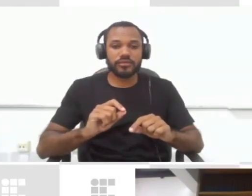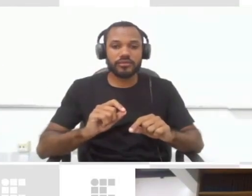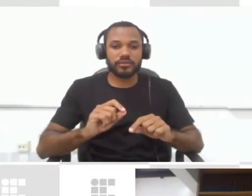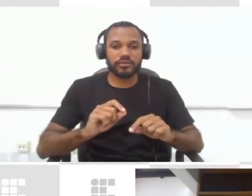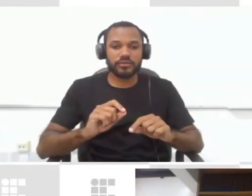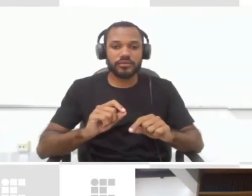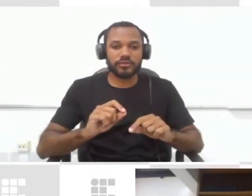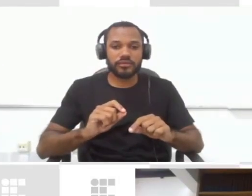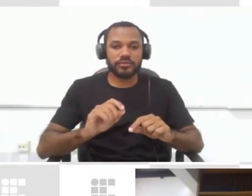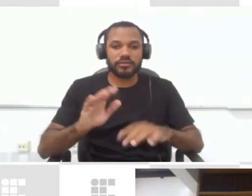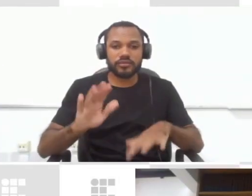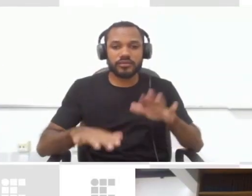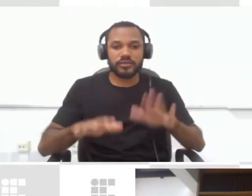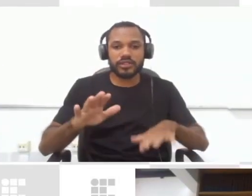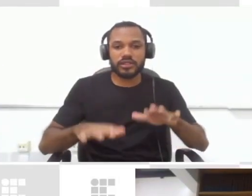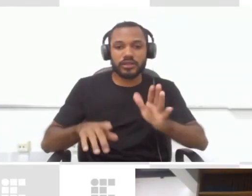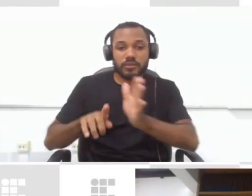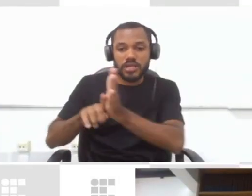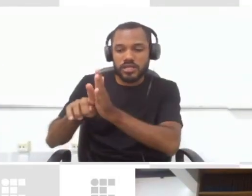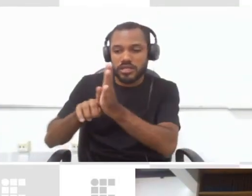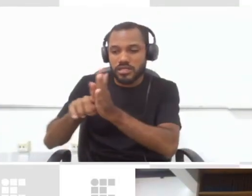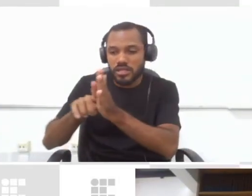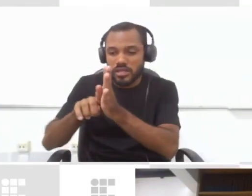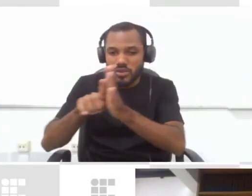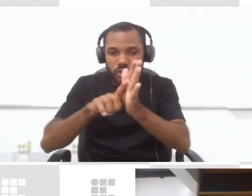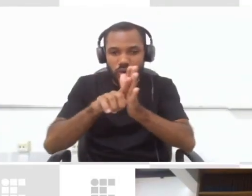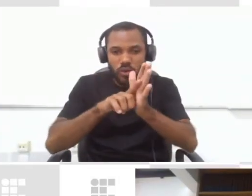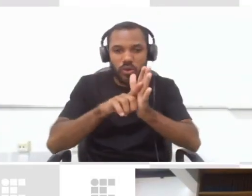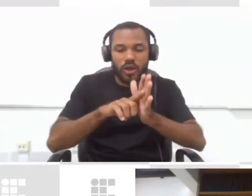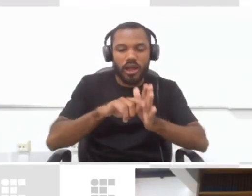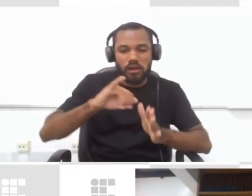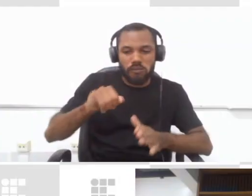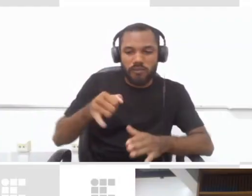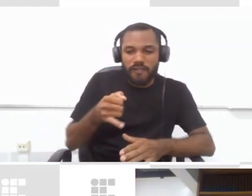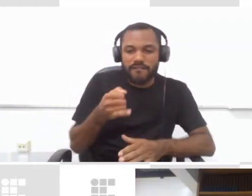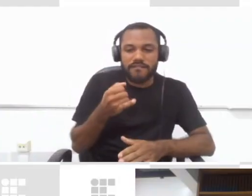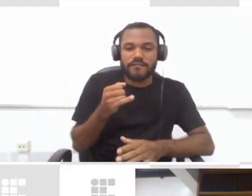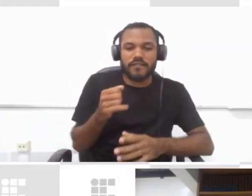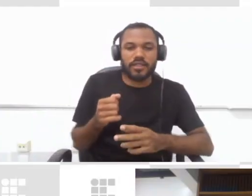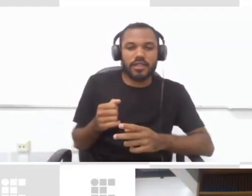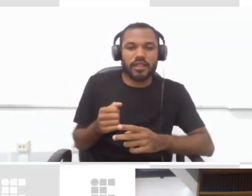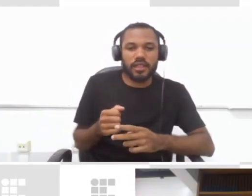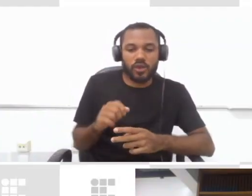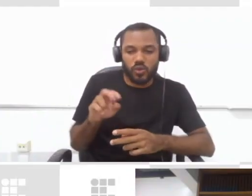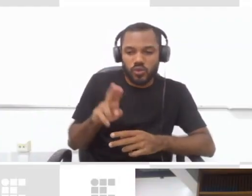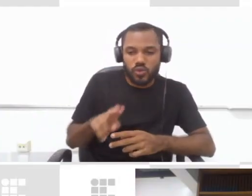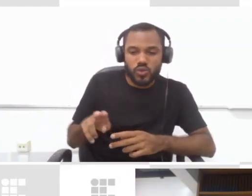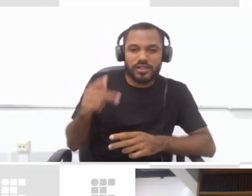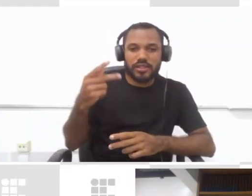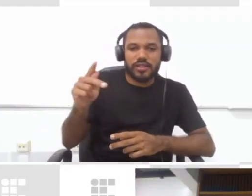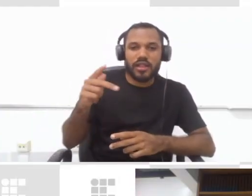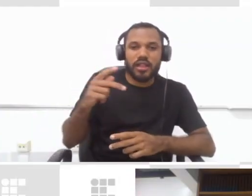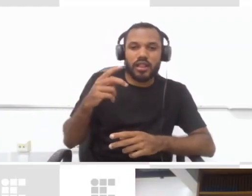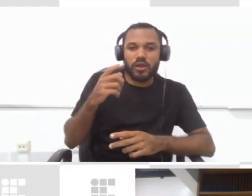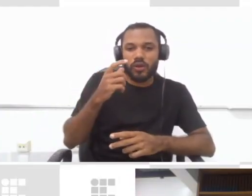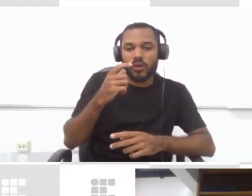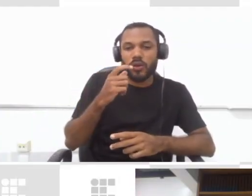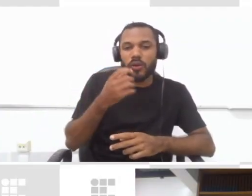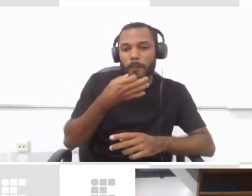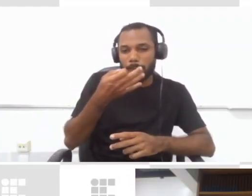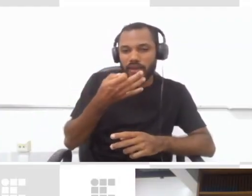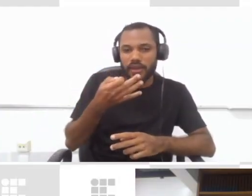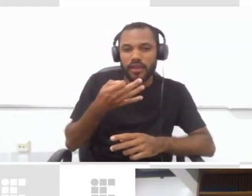de pesquisadores serem usadas por grupos que se aproveitam disso para atacarem ainda mais os ecossistemas?